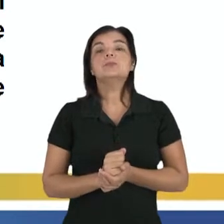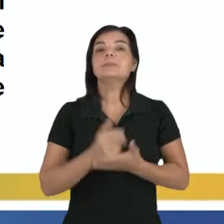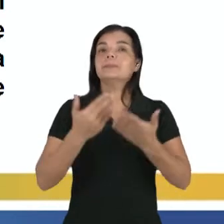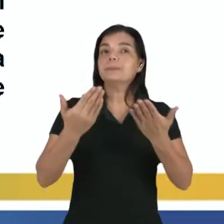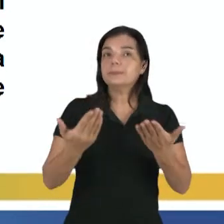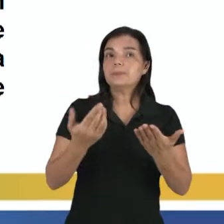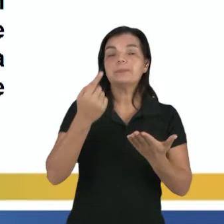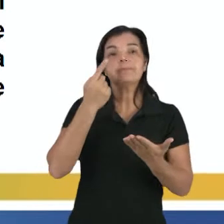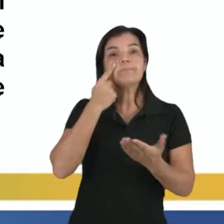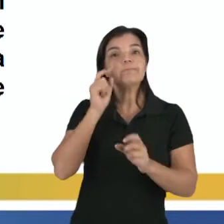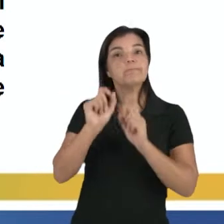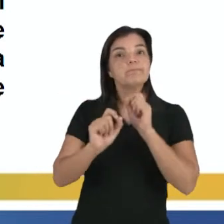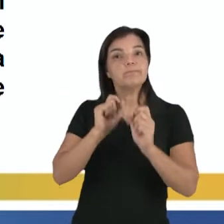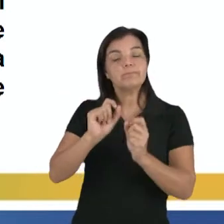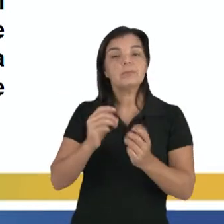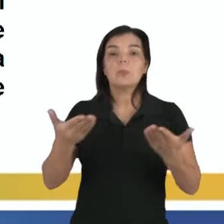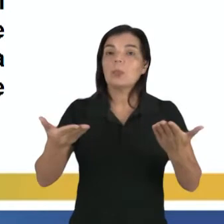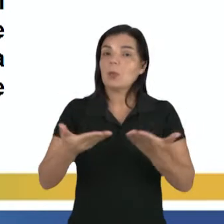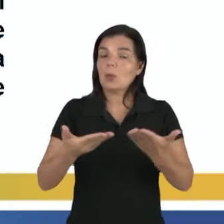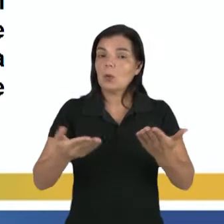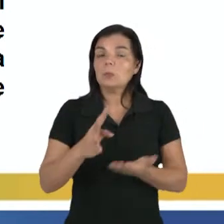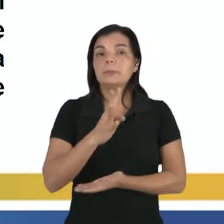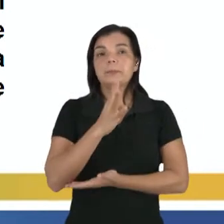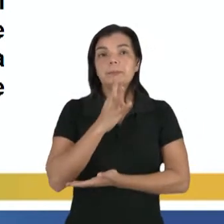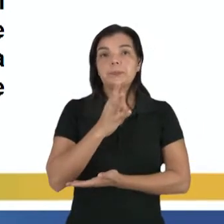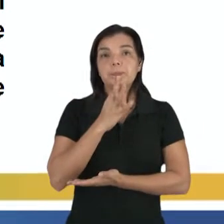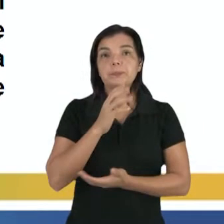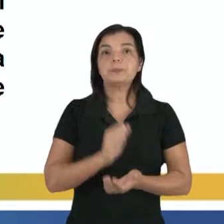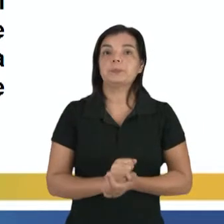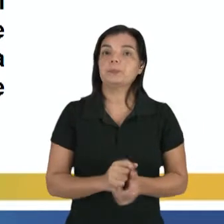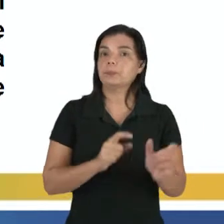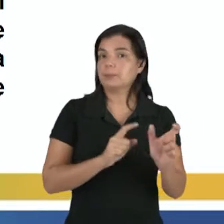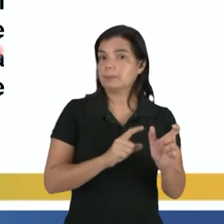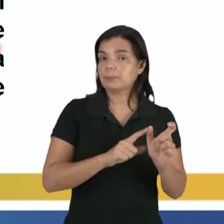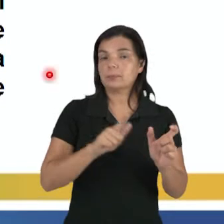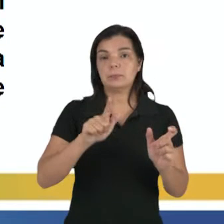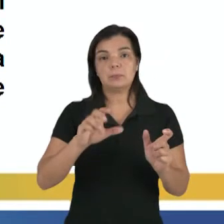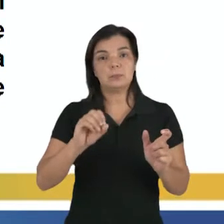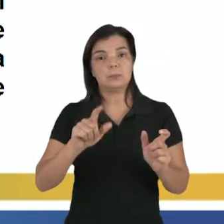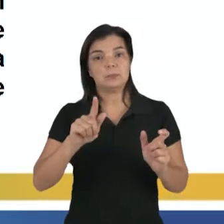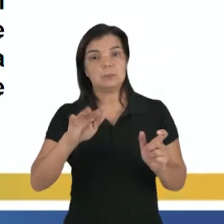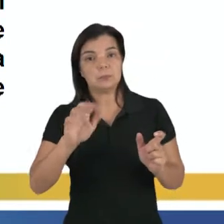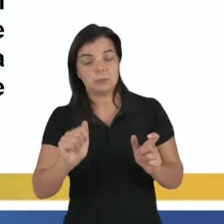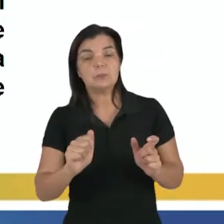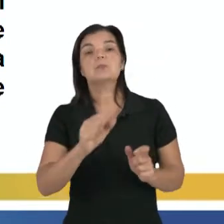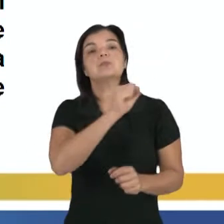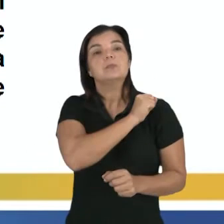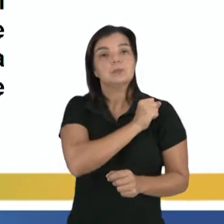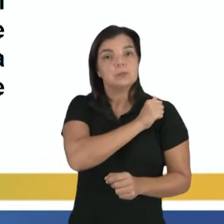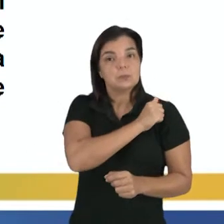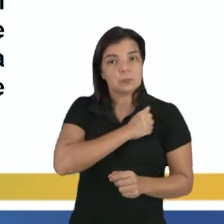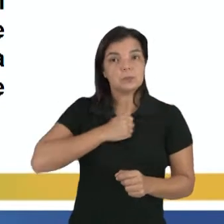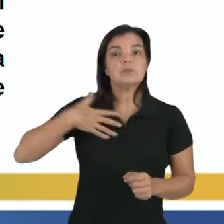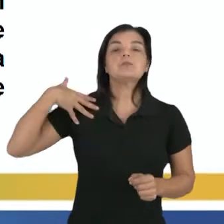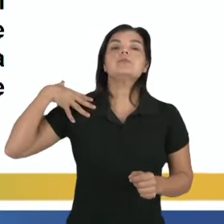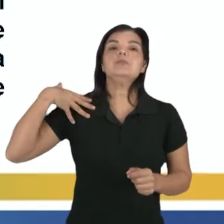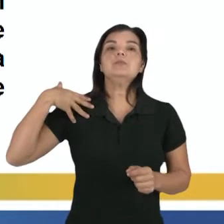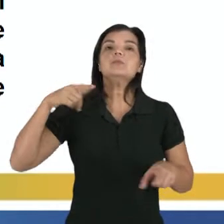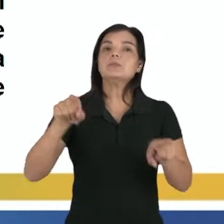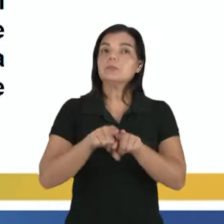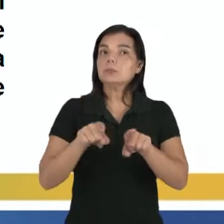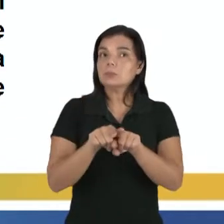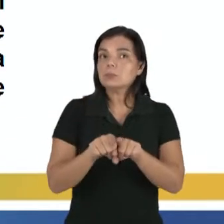sistemático levou a hoje que nós conhecemos como lógica, a lógica aristotélica, também chamada